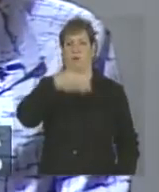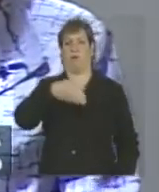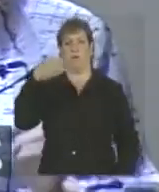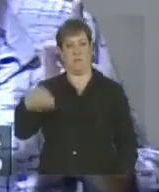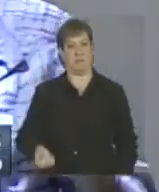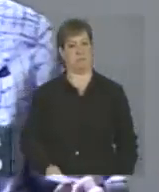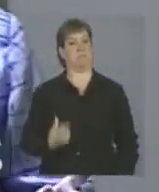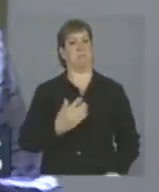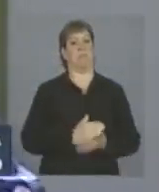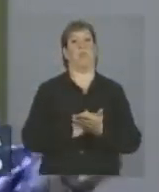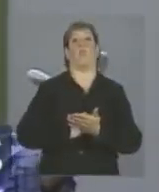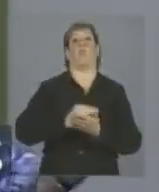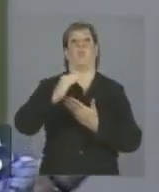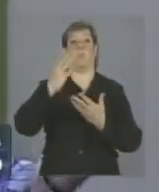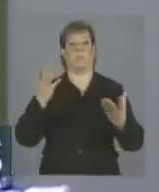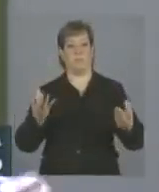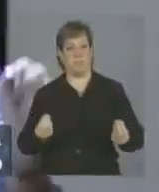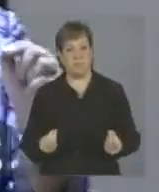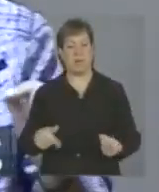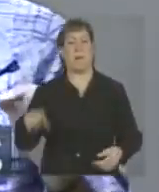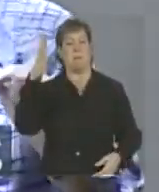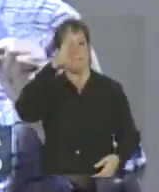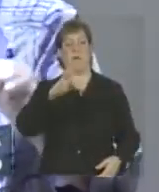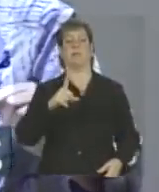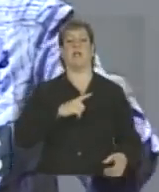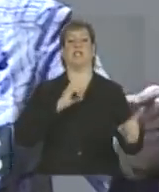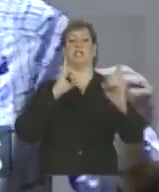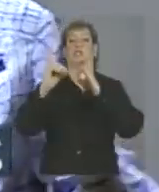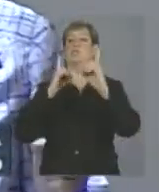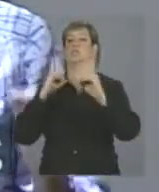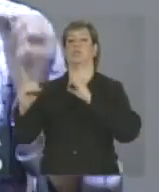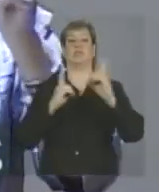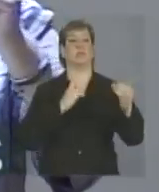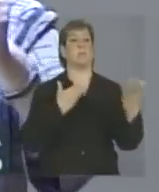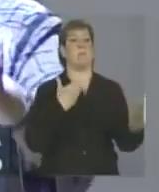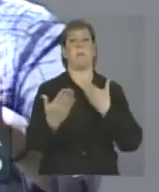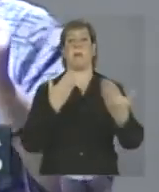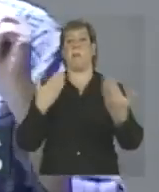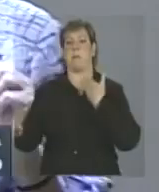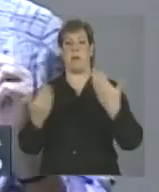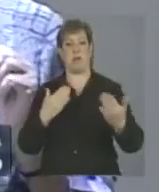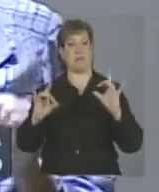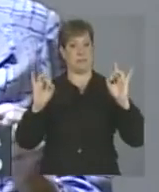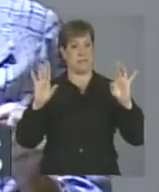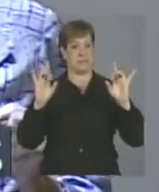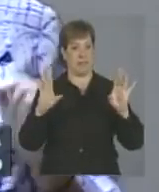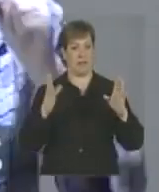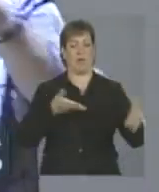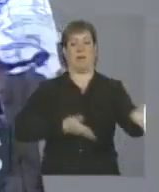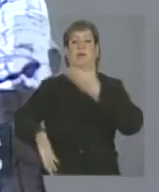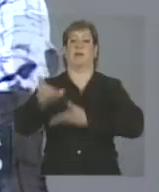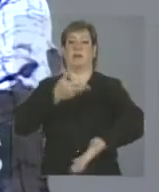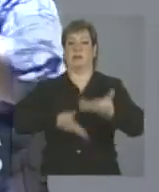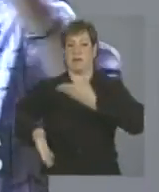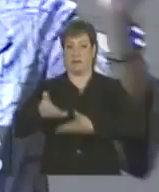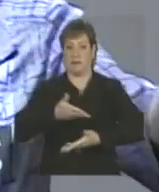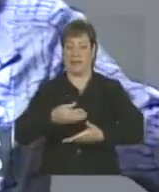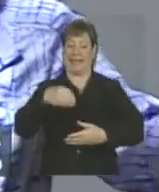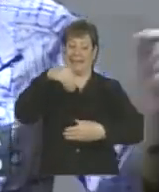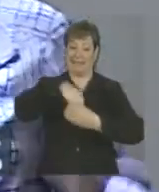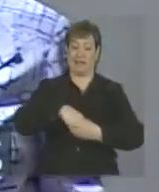cena. Significa que o Brasil tem um diálogo especial e uma relação com, tanto dentro